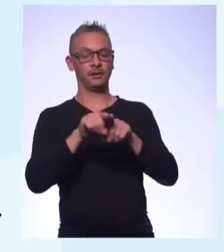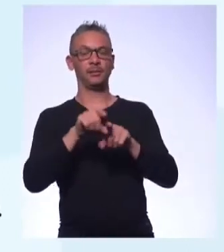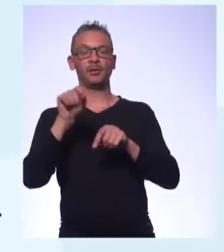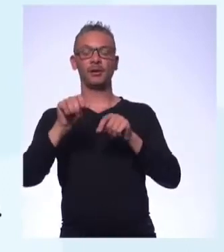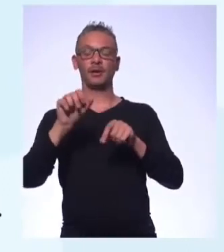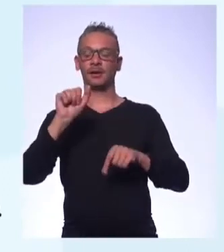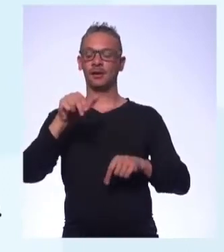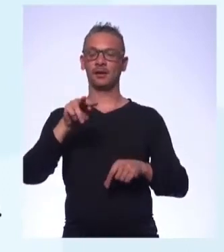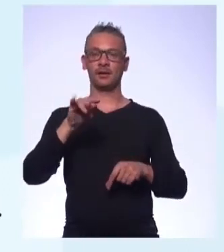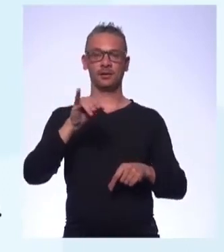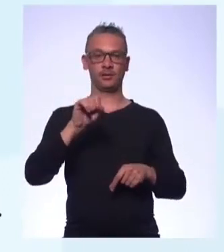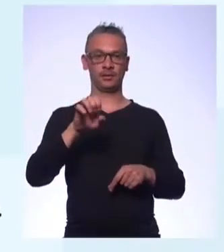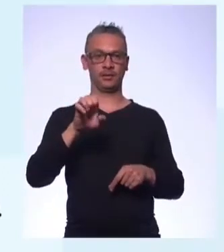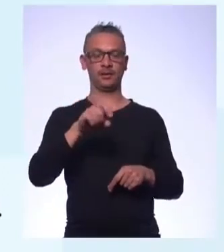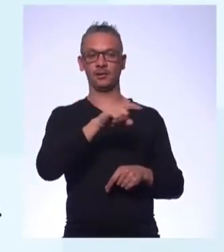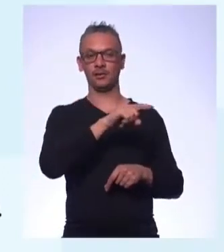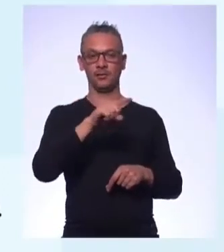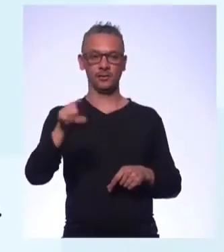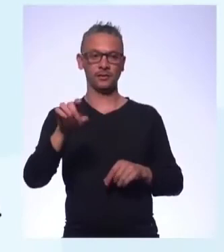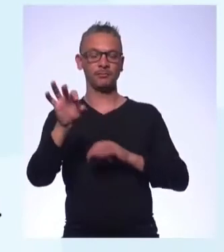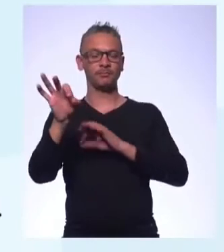E aí, assim, ó, façam esse